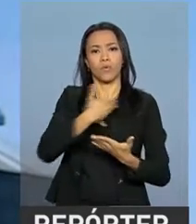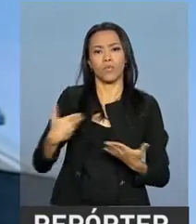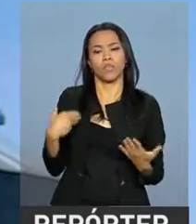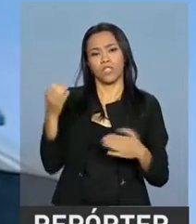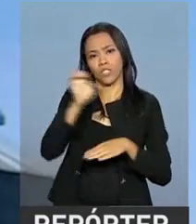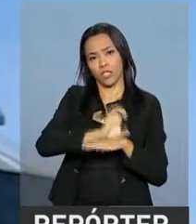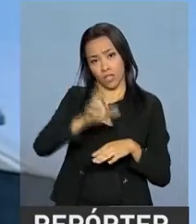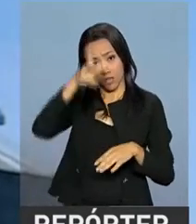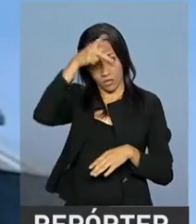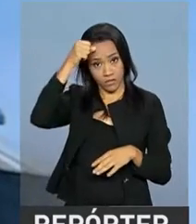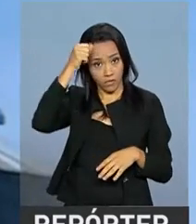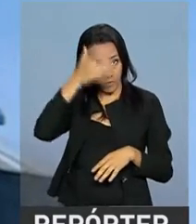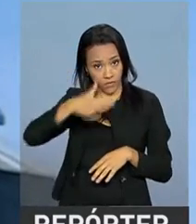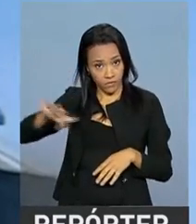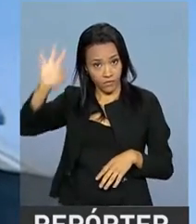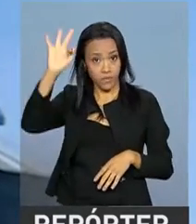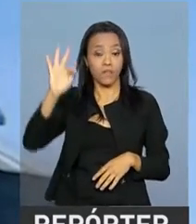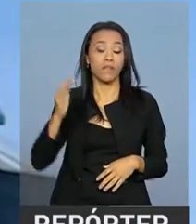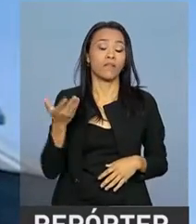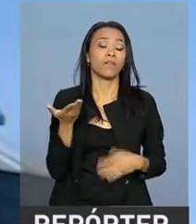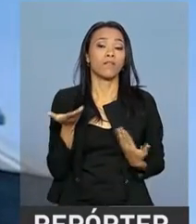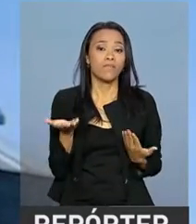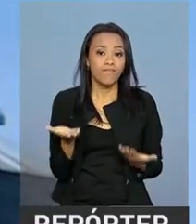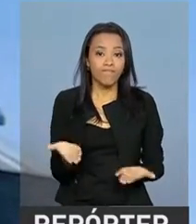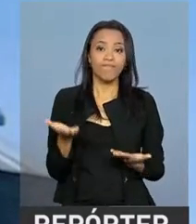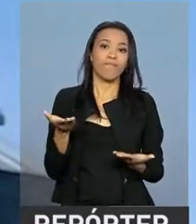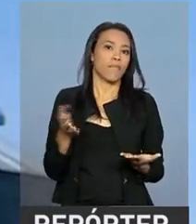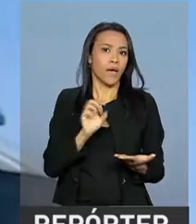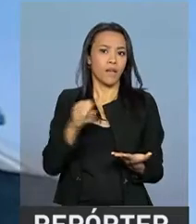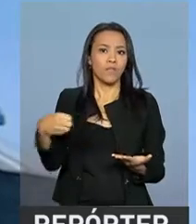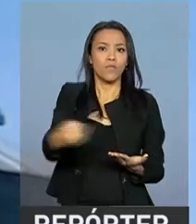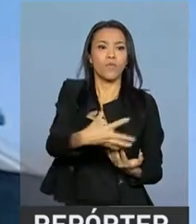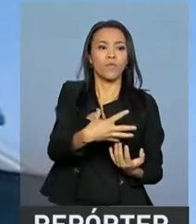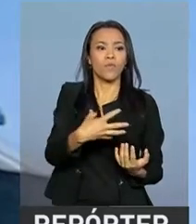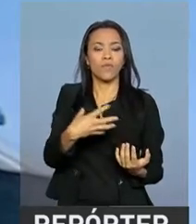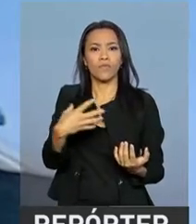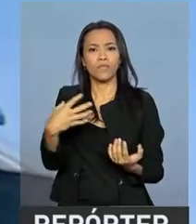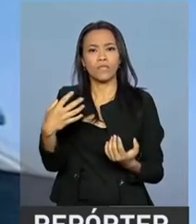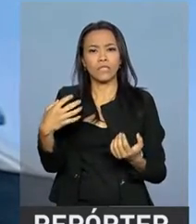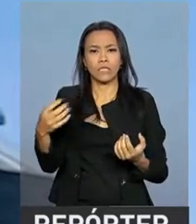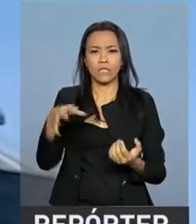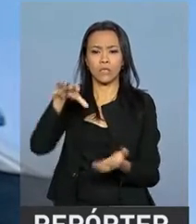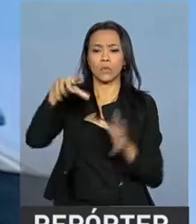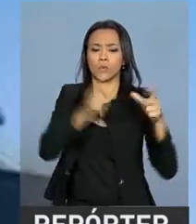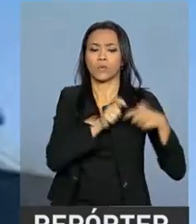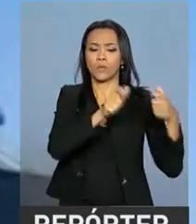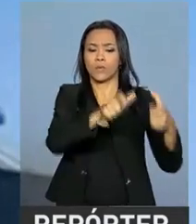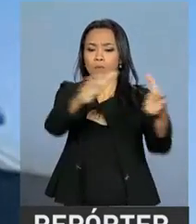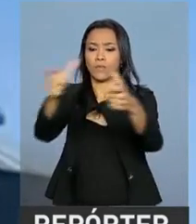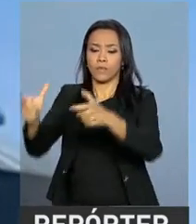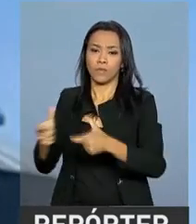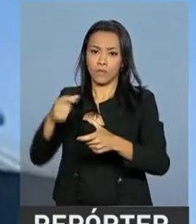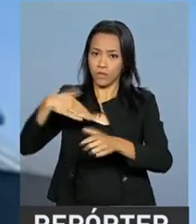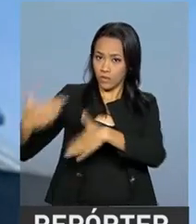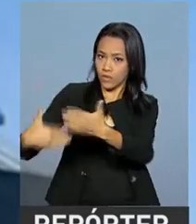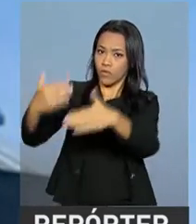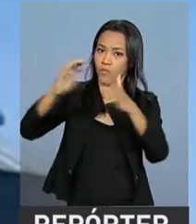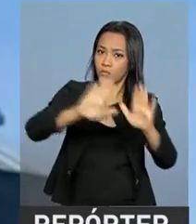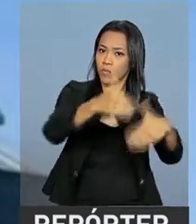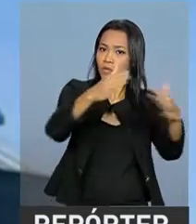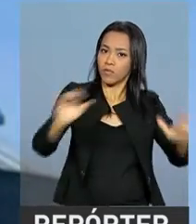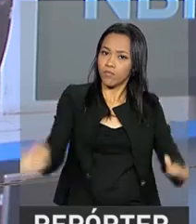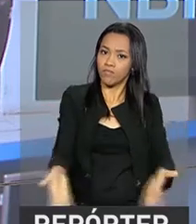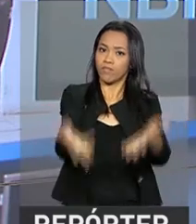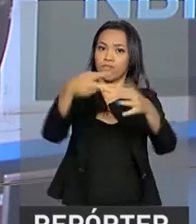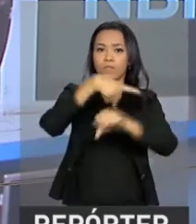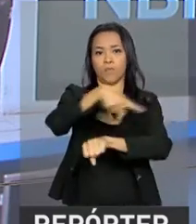do governo municipal, não é? Para gerar novos polos de desenvolvimento para o nosso